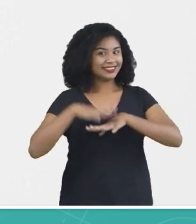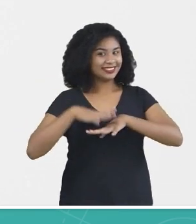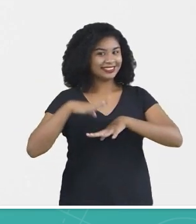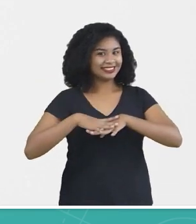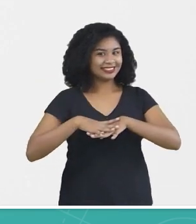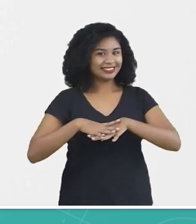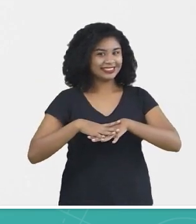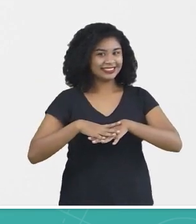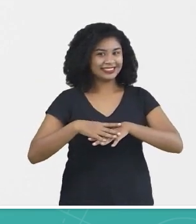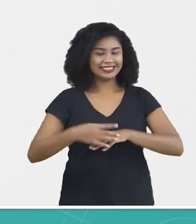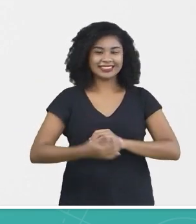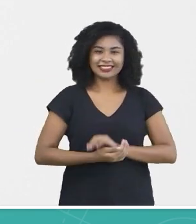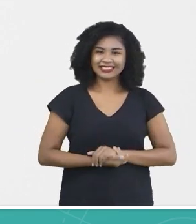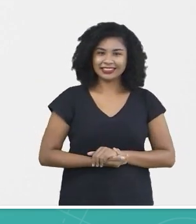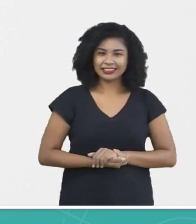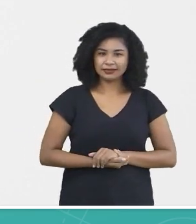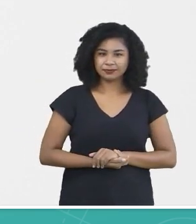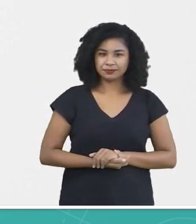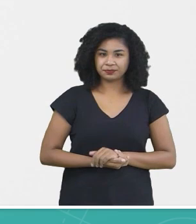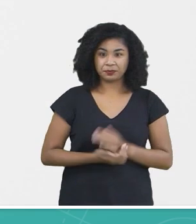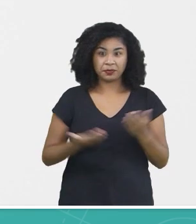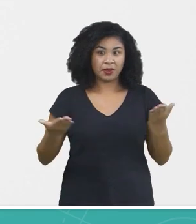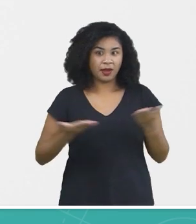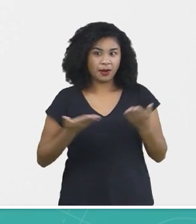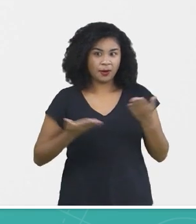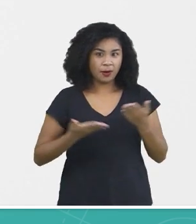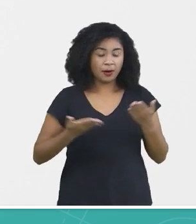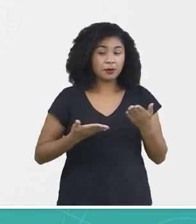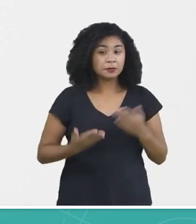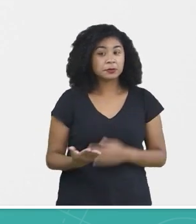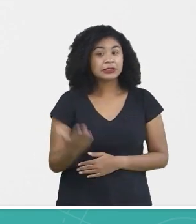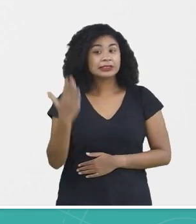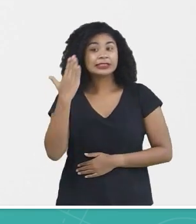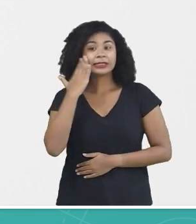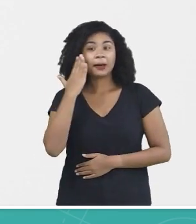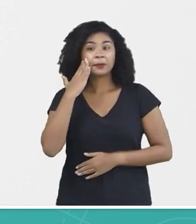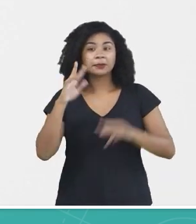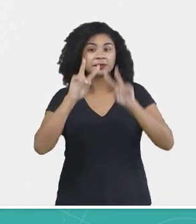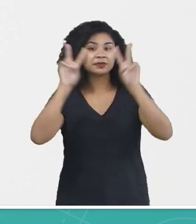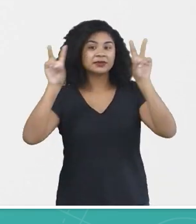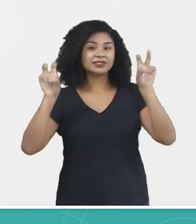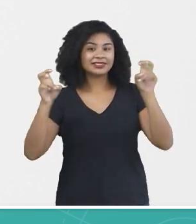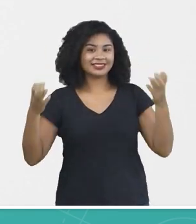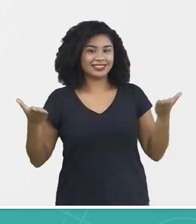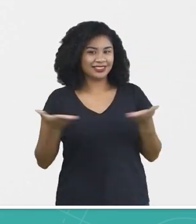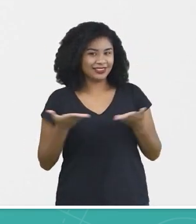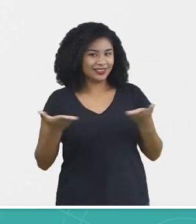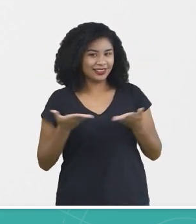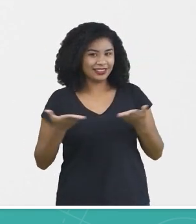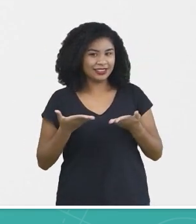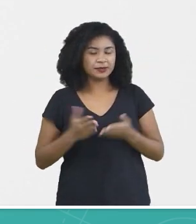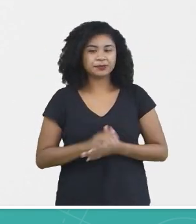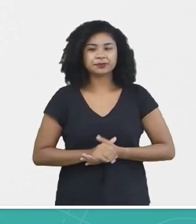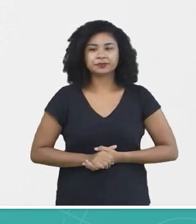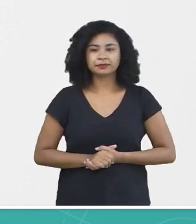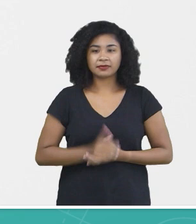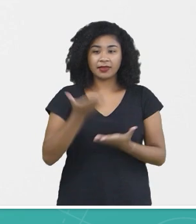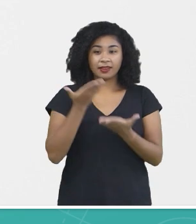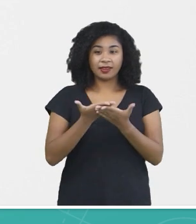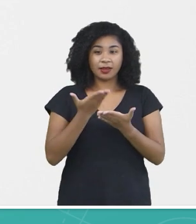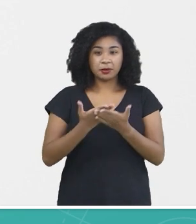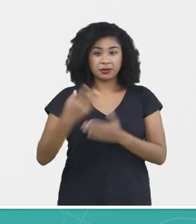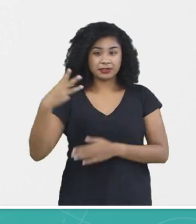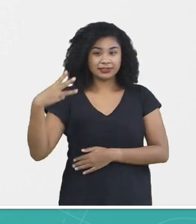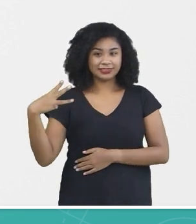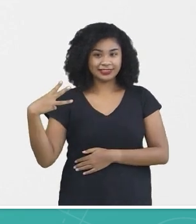vamos analisar o que iremos aprender hoje? A nossa aula 3 de matemática é a seguinte: retas